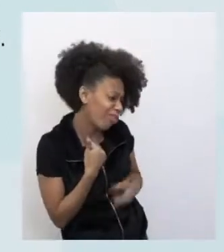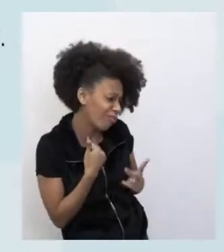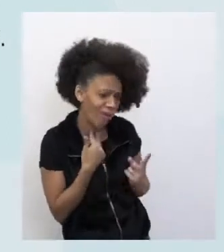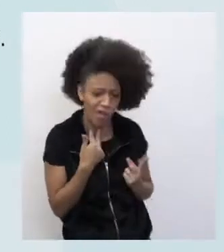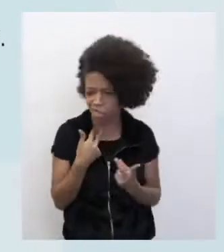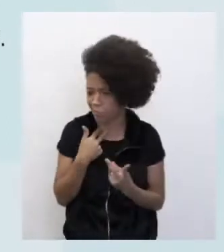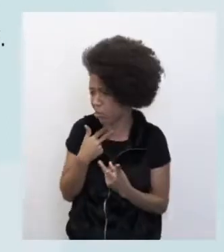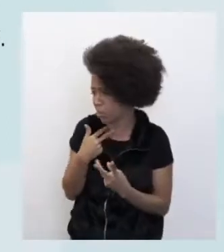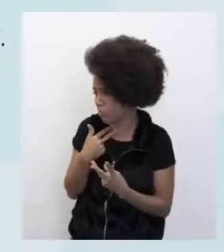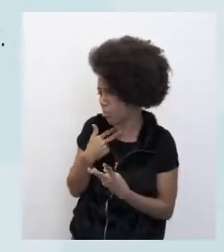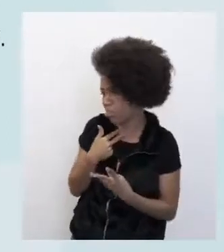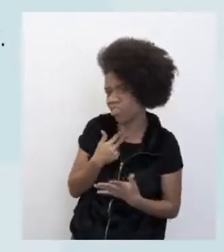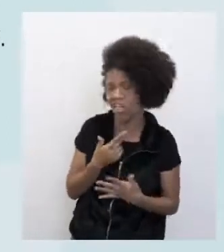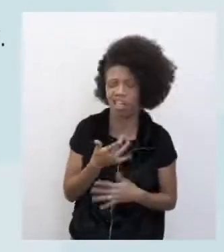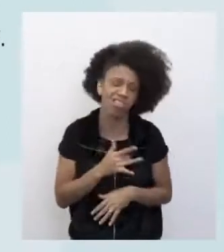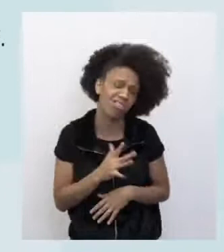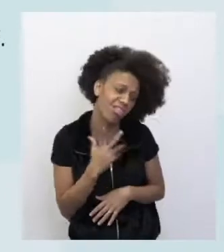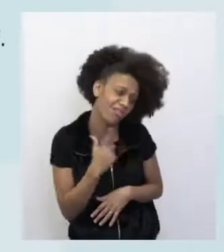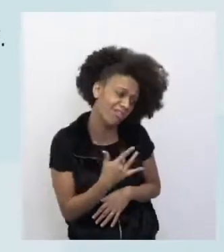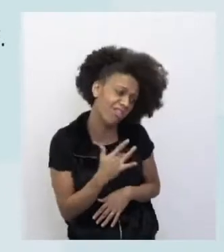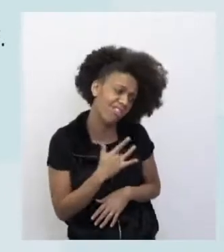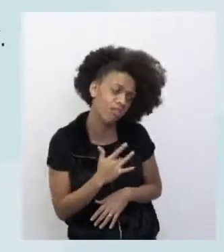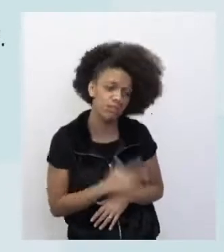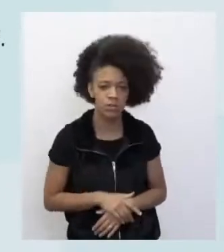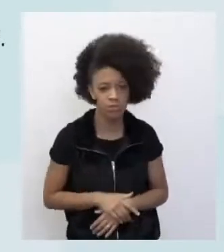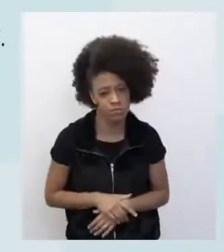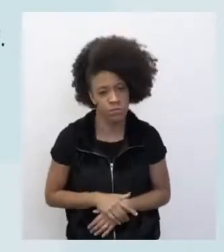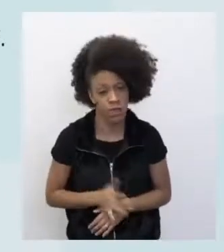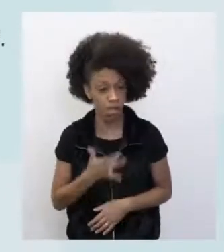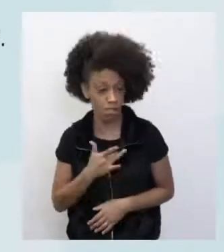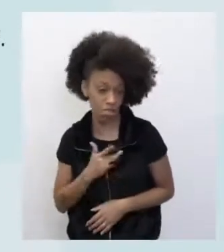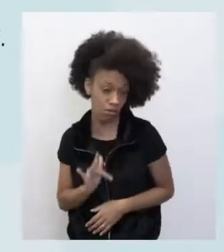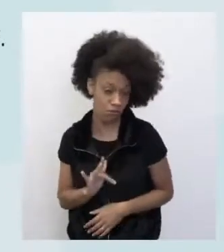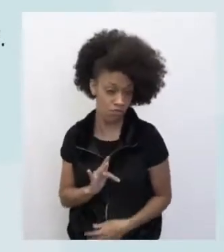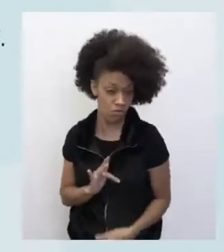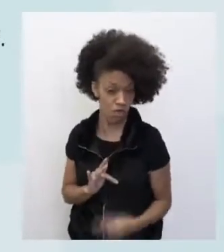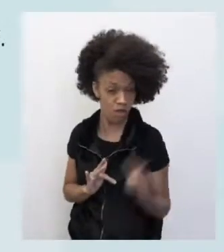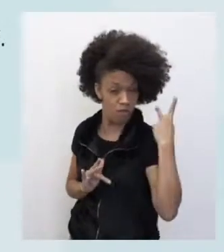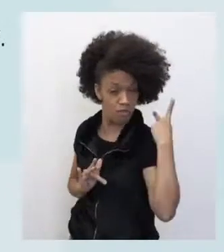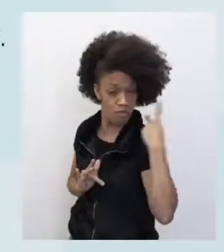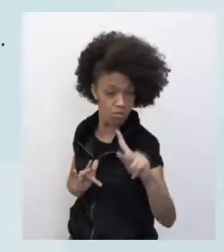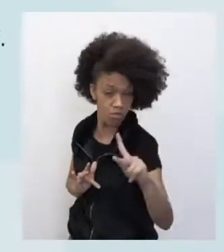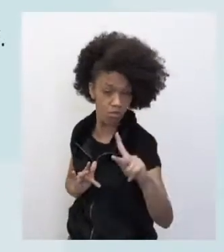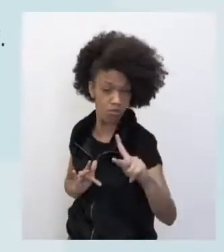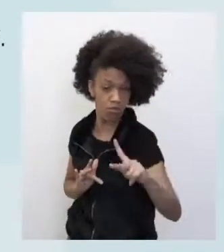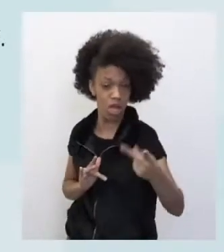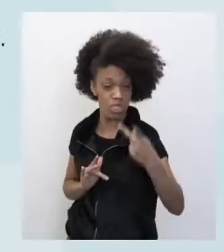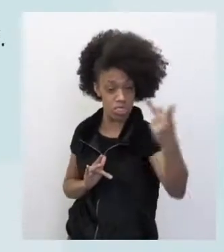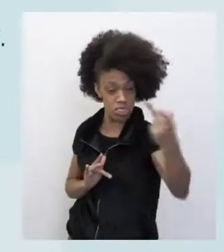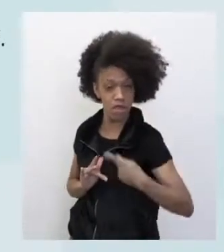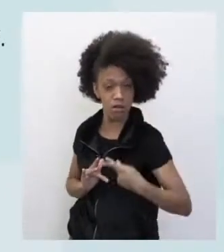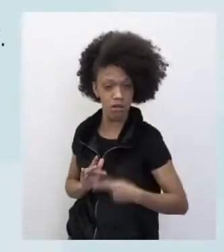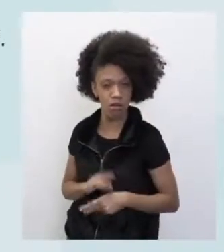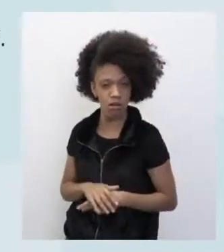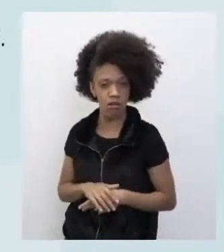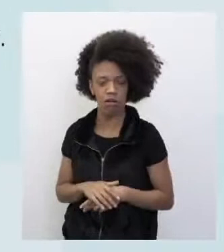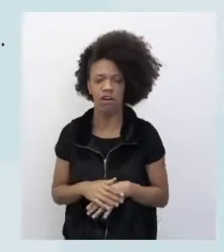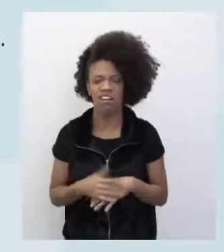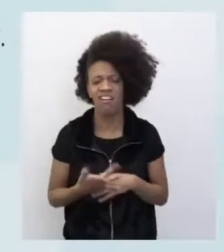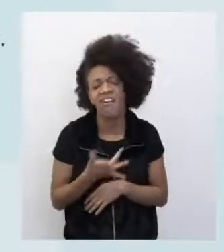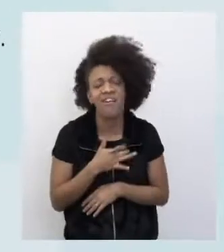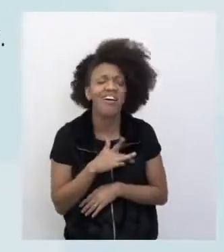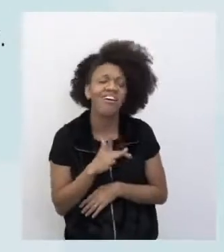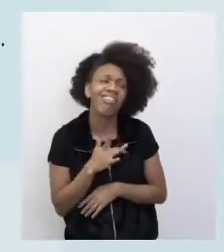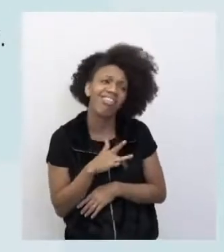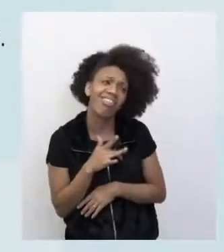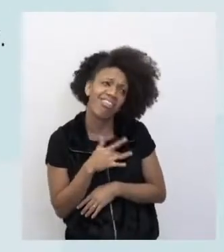lindo, coitadinha é a sua língua. Nossa, você viu aí que tudo foi em torno da palavra coitado, né? Ai,